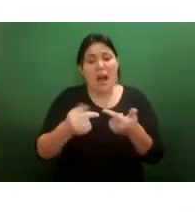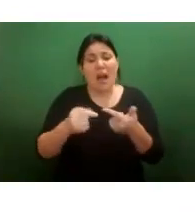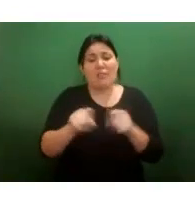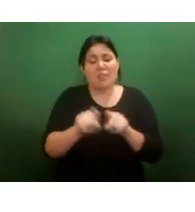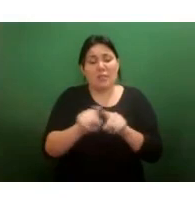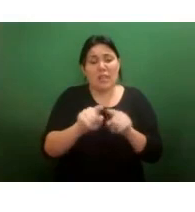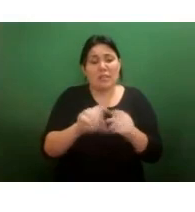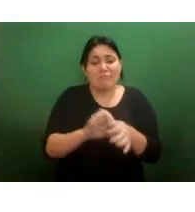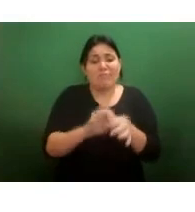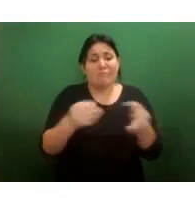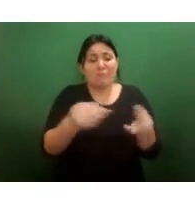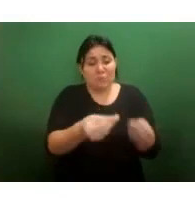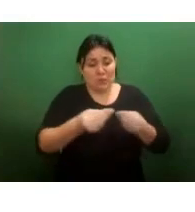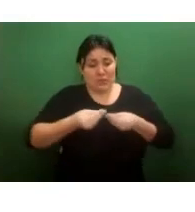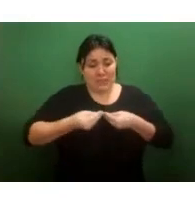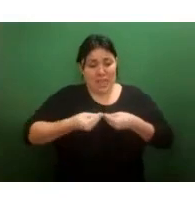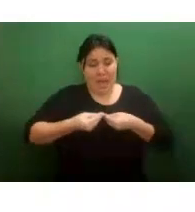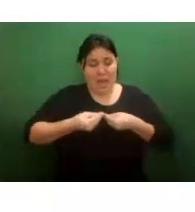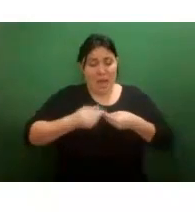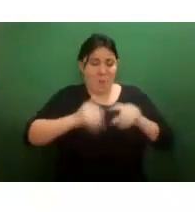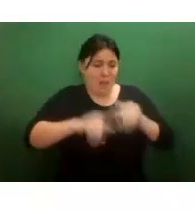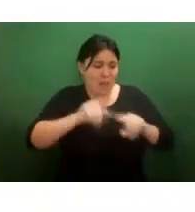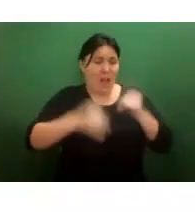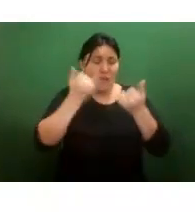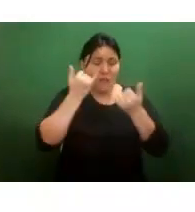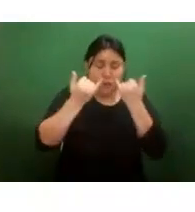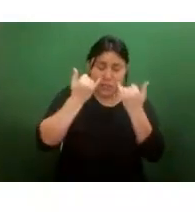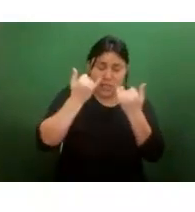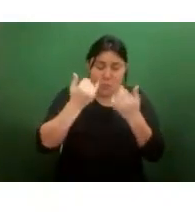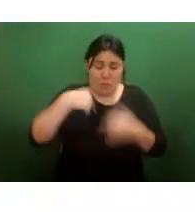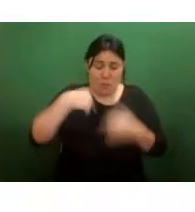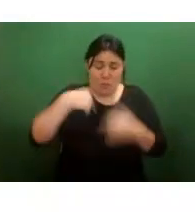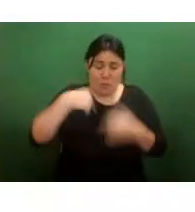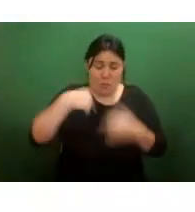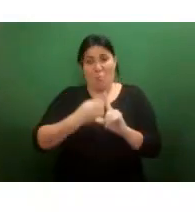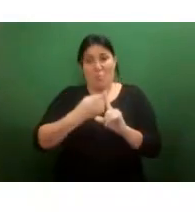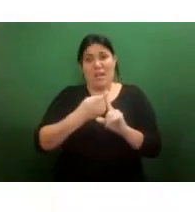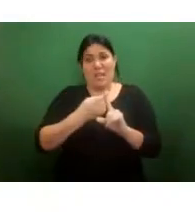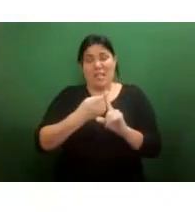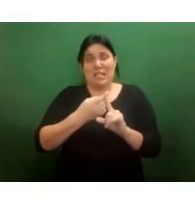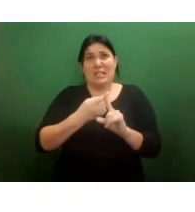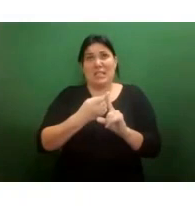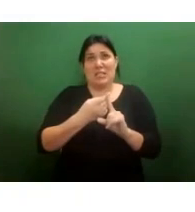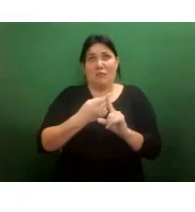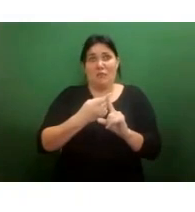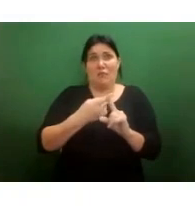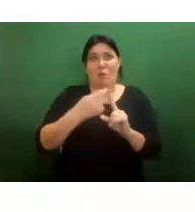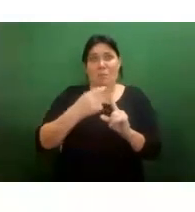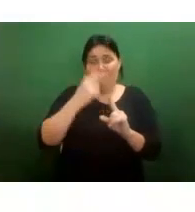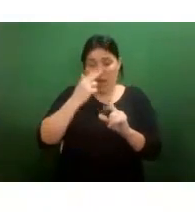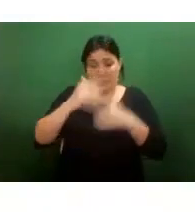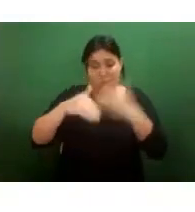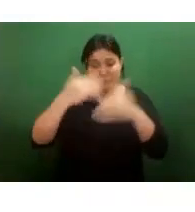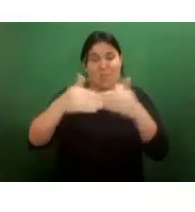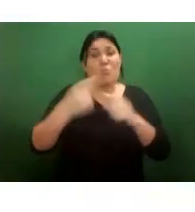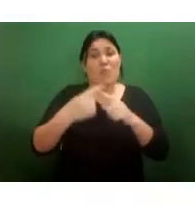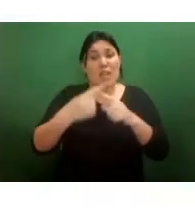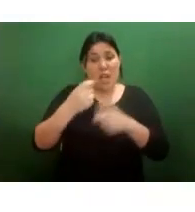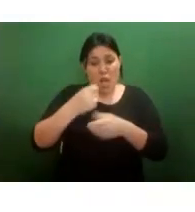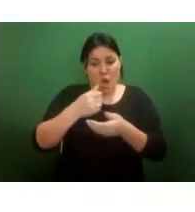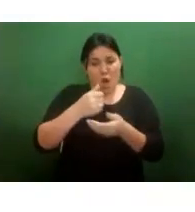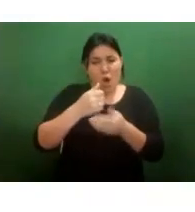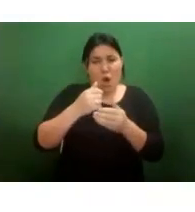dos materiais, né? Então, um mês para nós já foi um avanço, porque no carnaval anterior, que eu